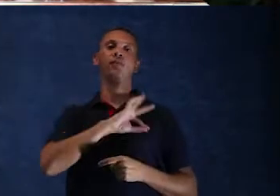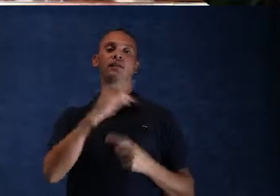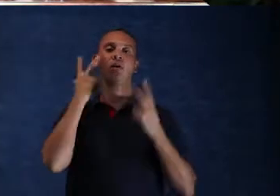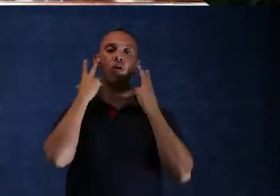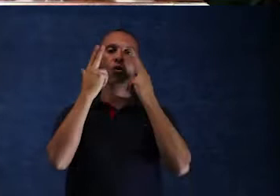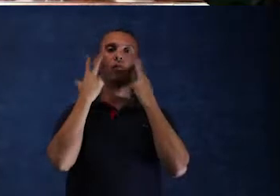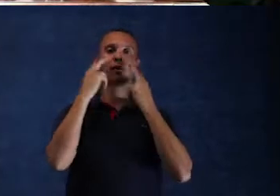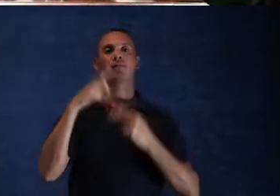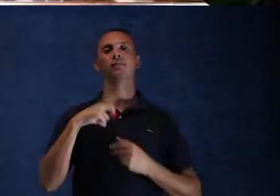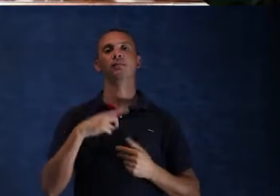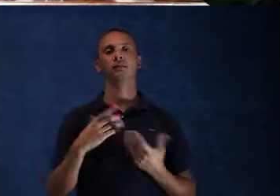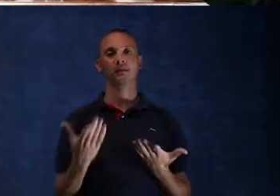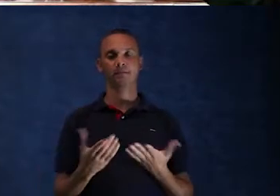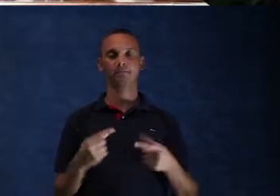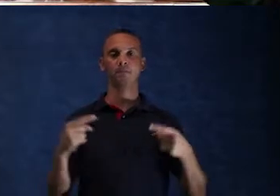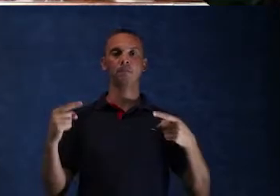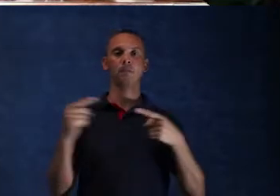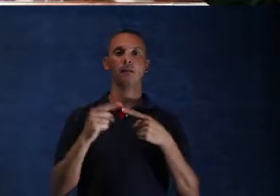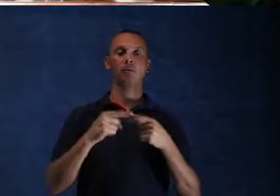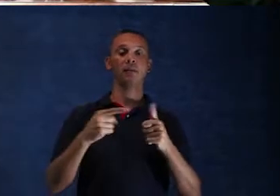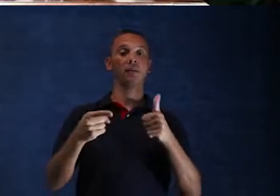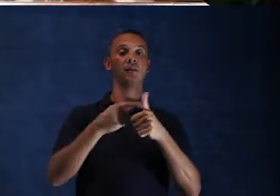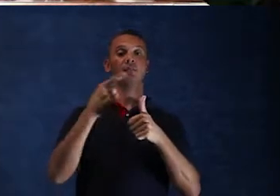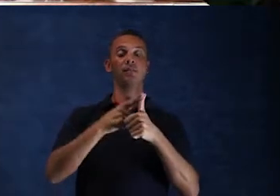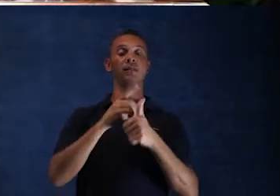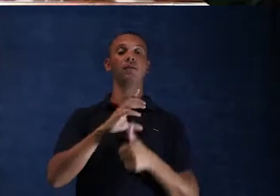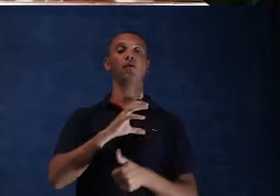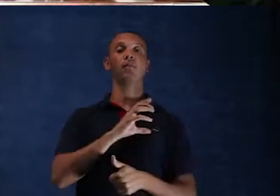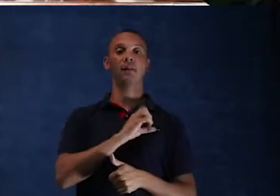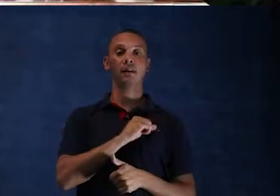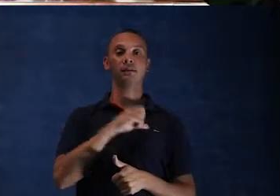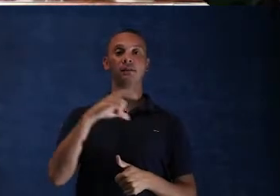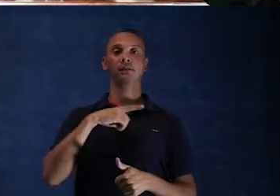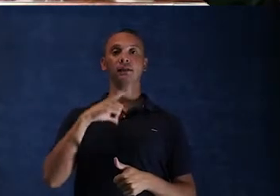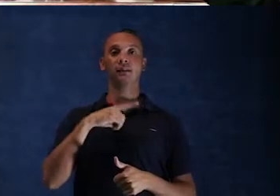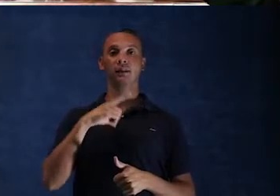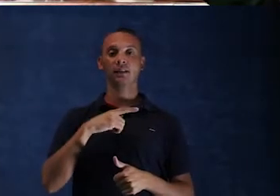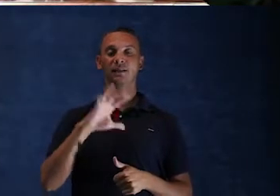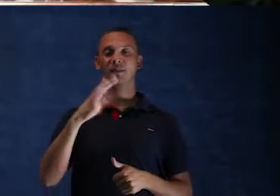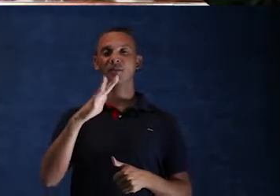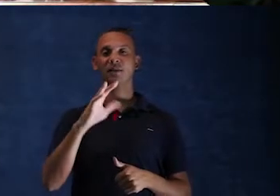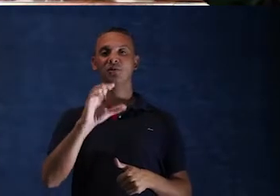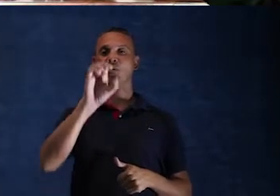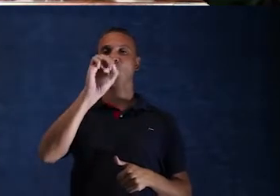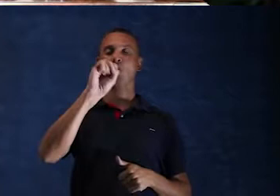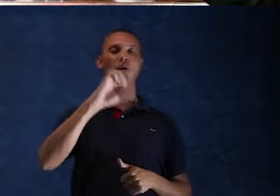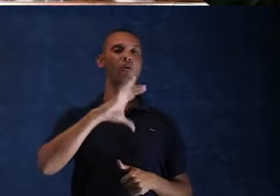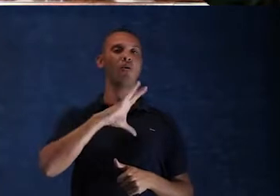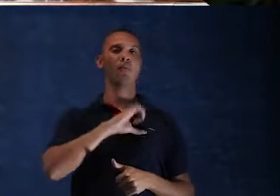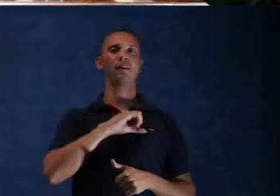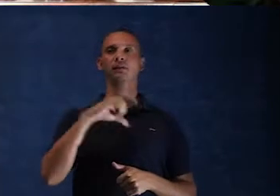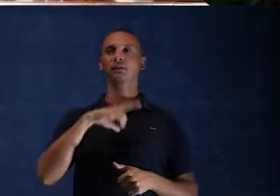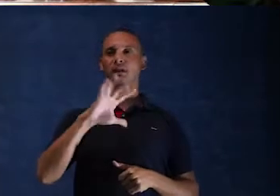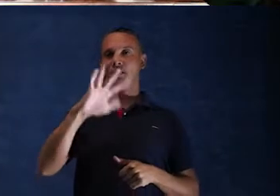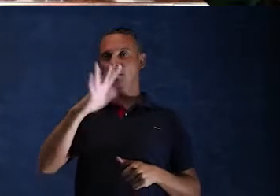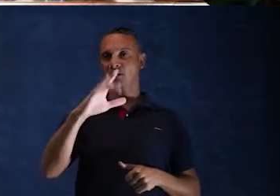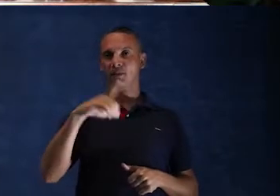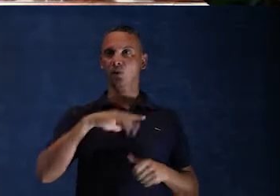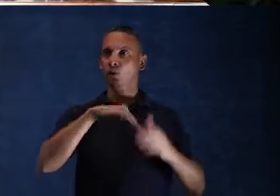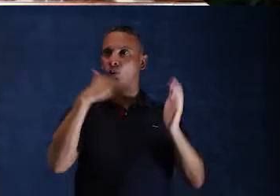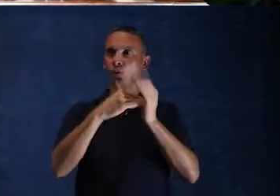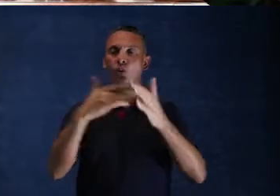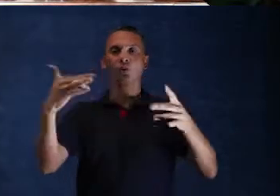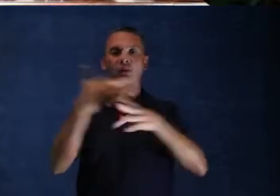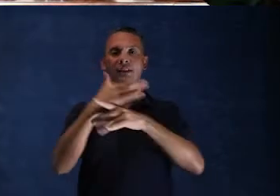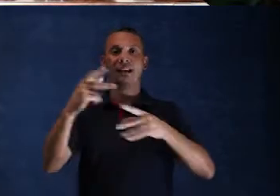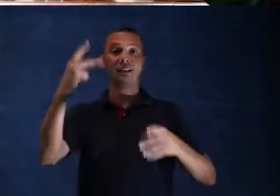Doyle, né? Esse é, portanto, o primeiro romance. Ela tem cerca de 8 romances, e todos é a cidade de São